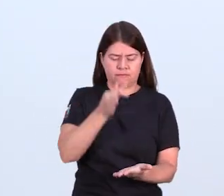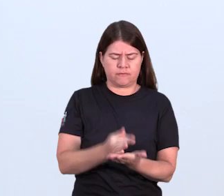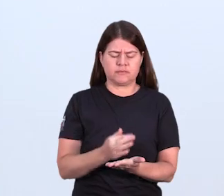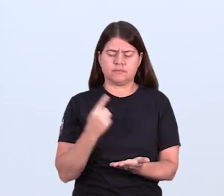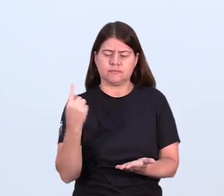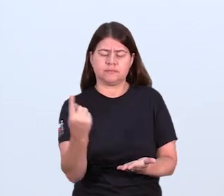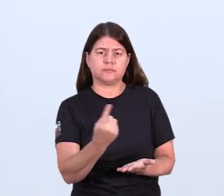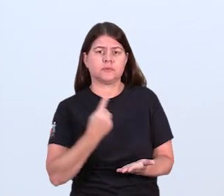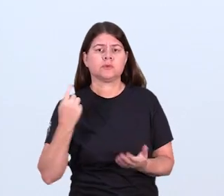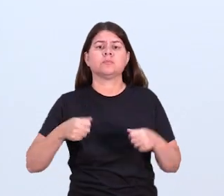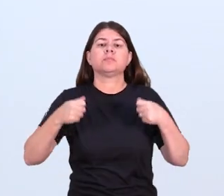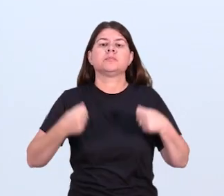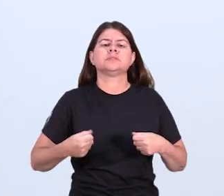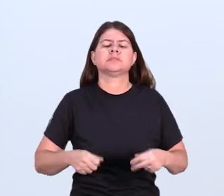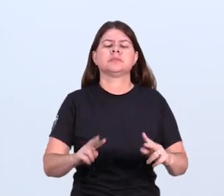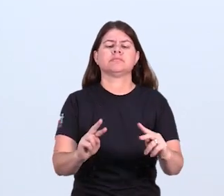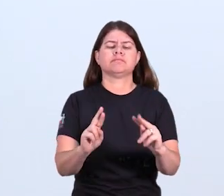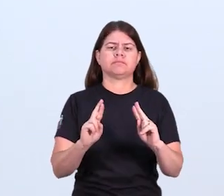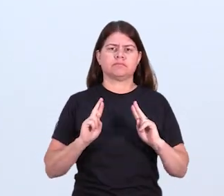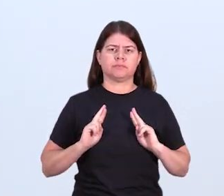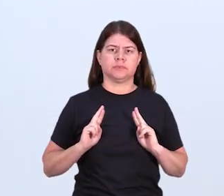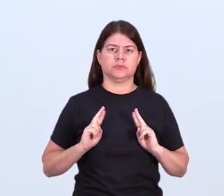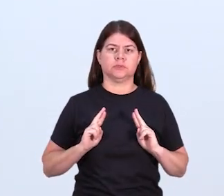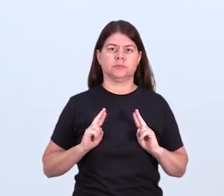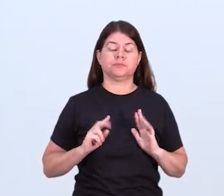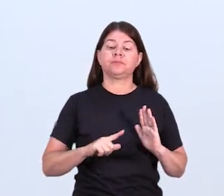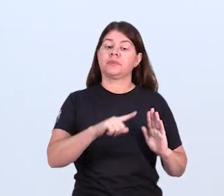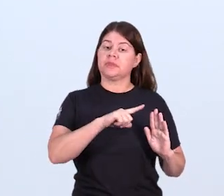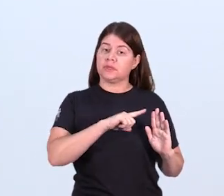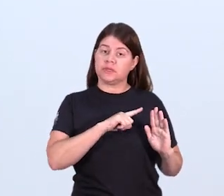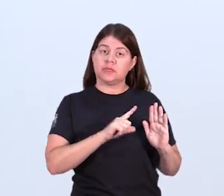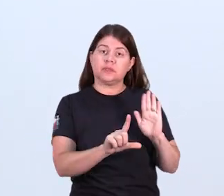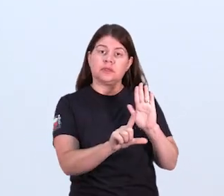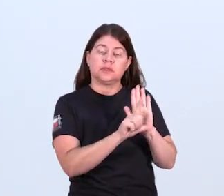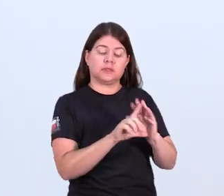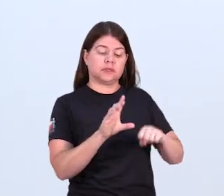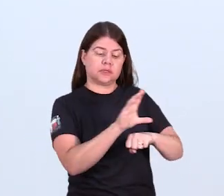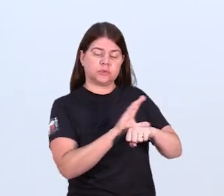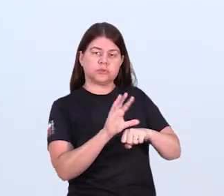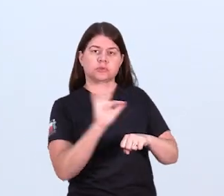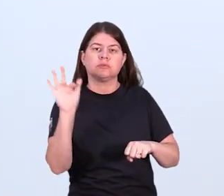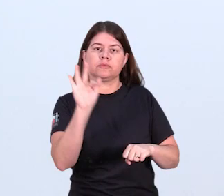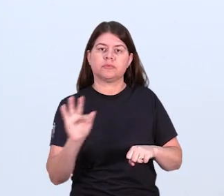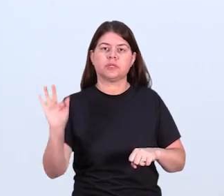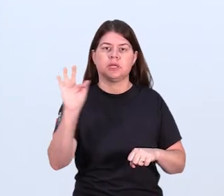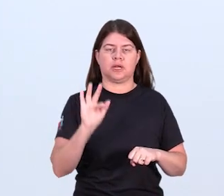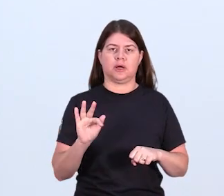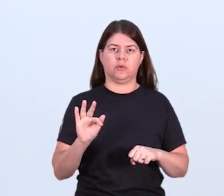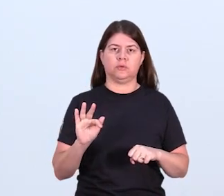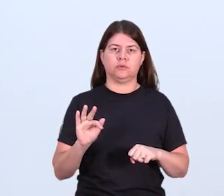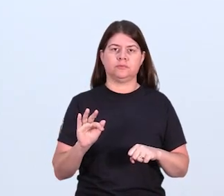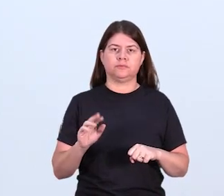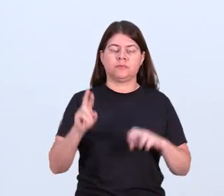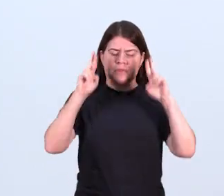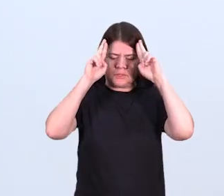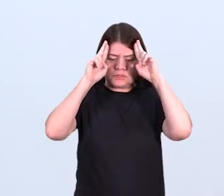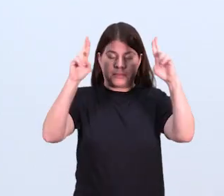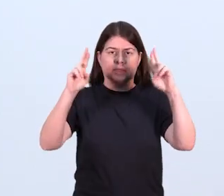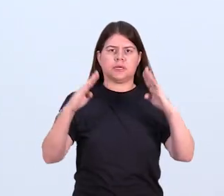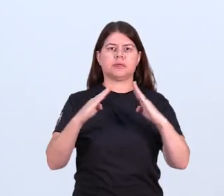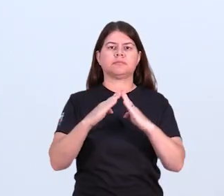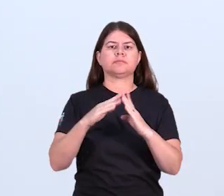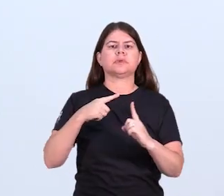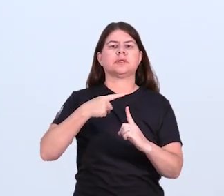fé individual, pois isto é garantido pela Constituição Federal e é inviolável um lugar